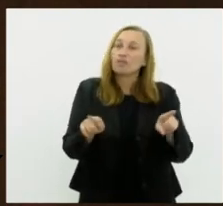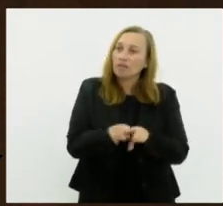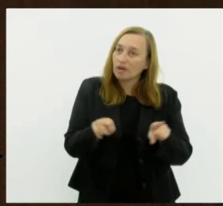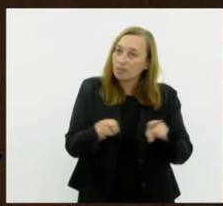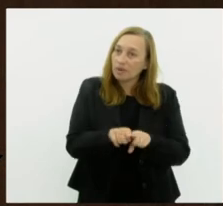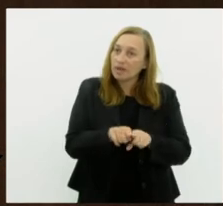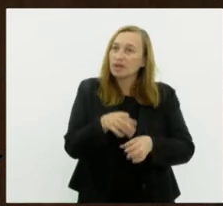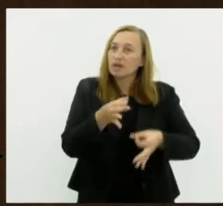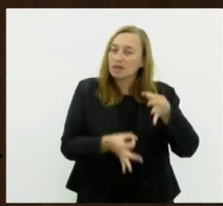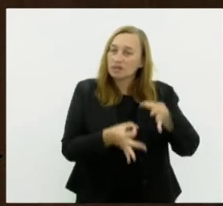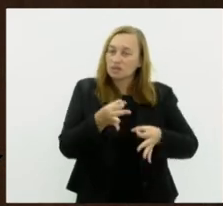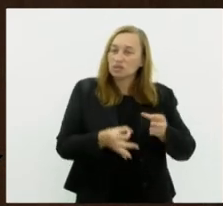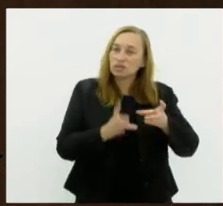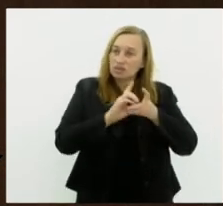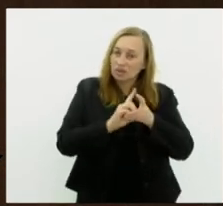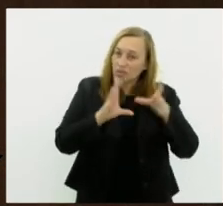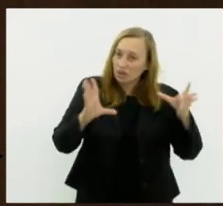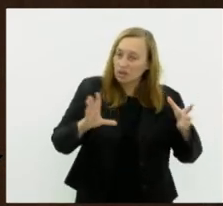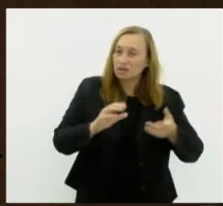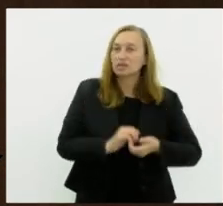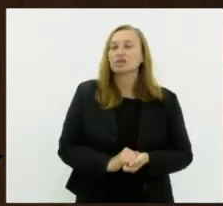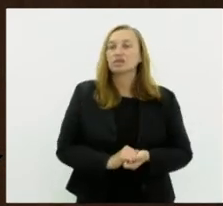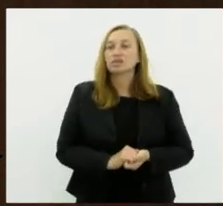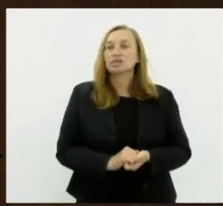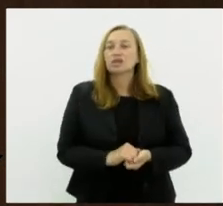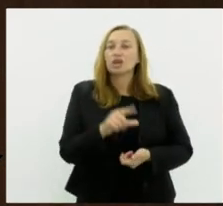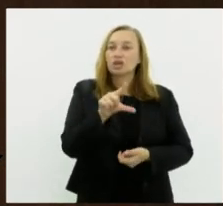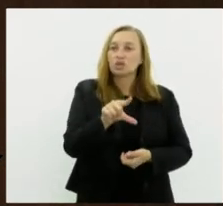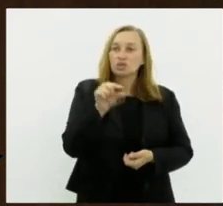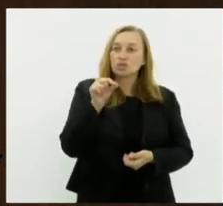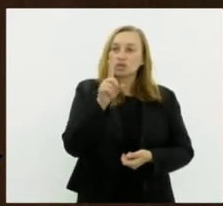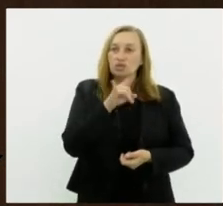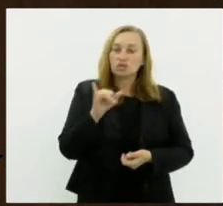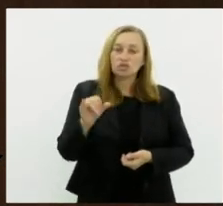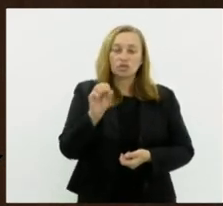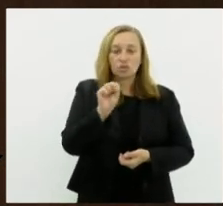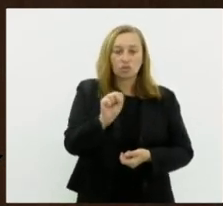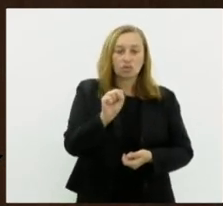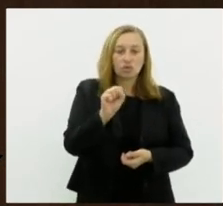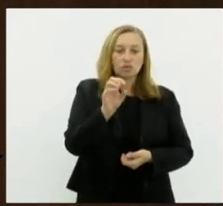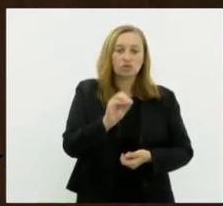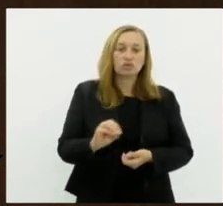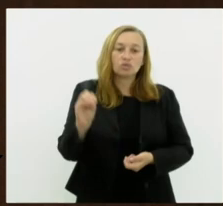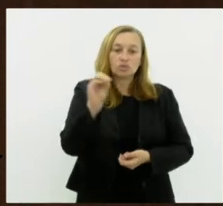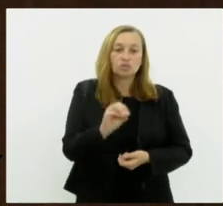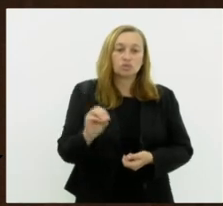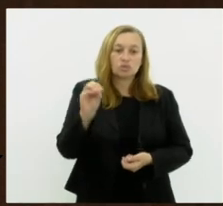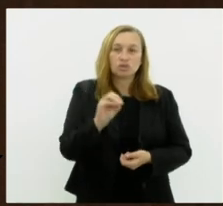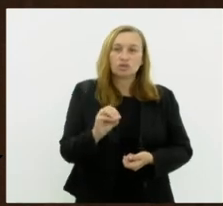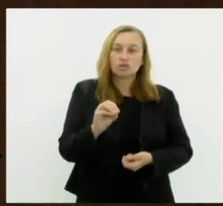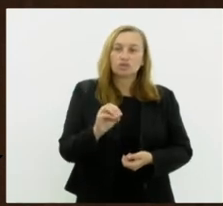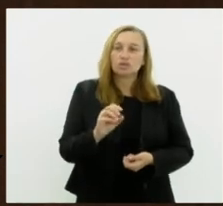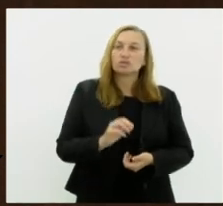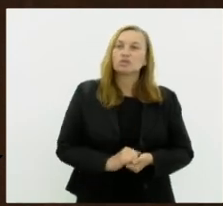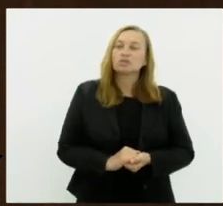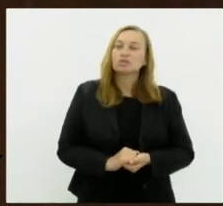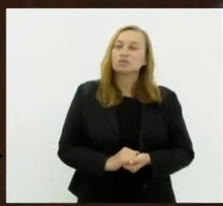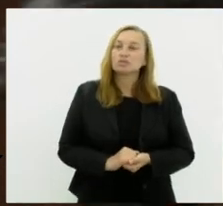é a justiça da democracia. E escolhi o dia 8 de outubro para